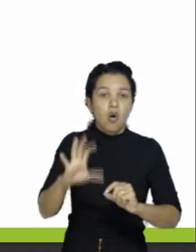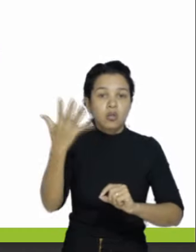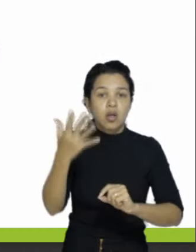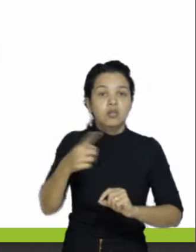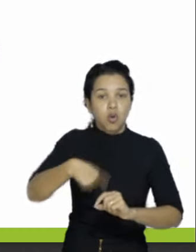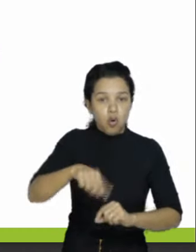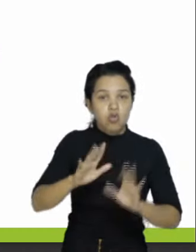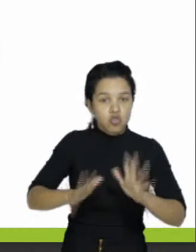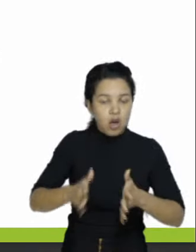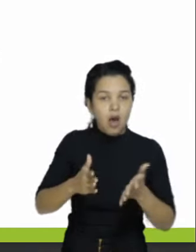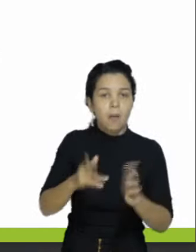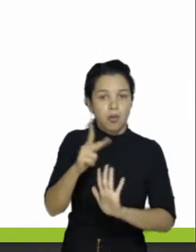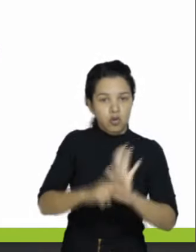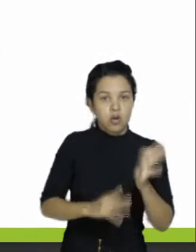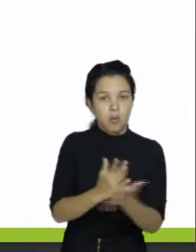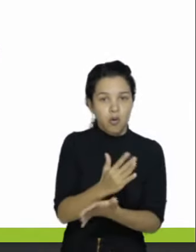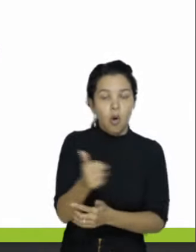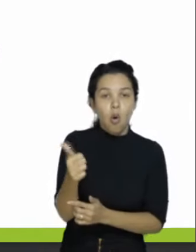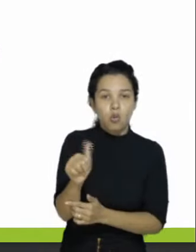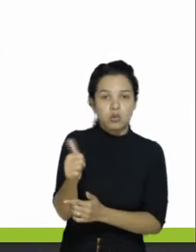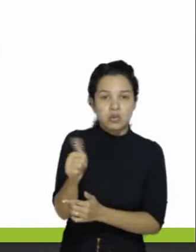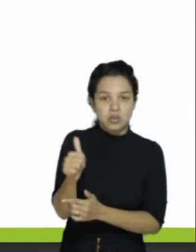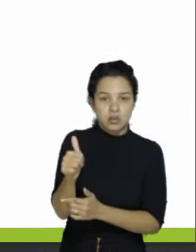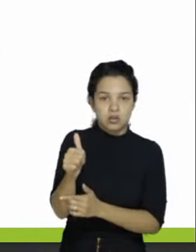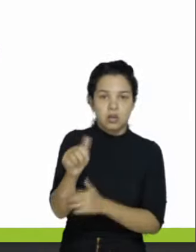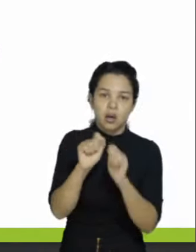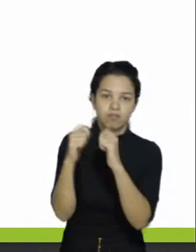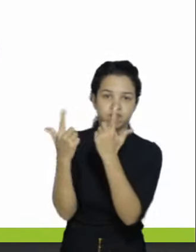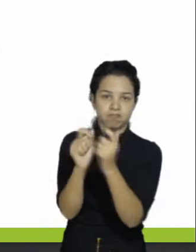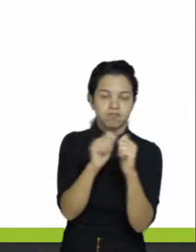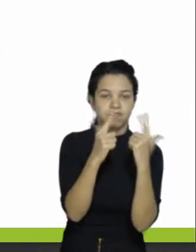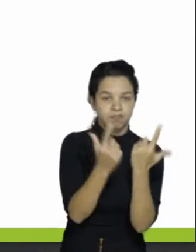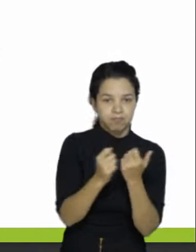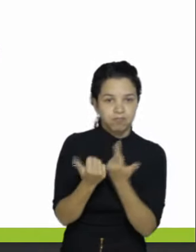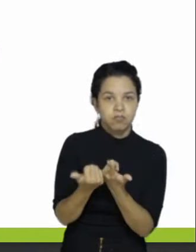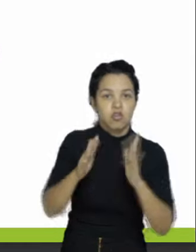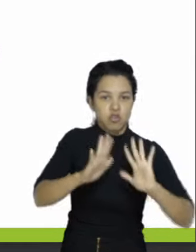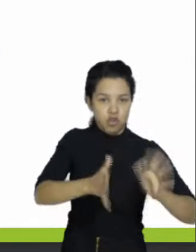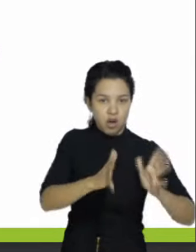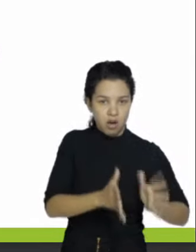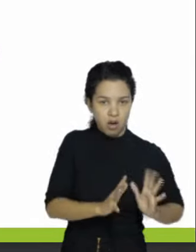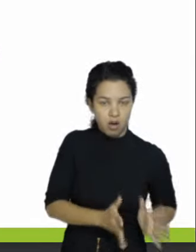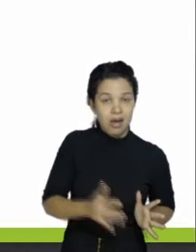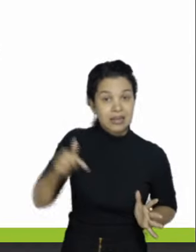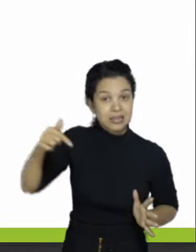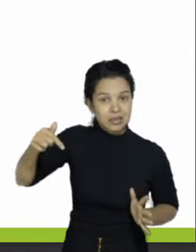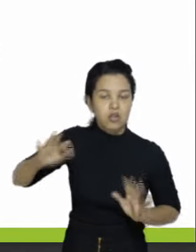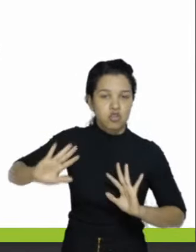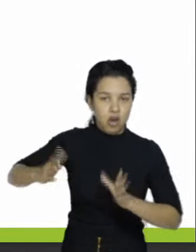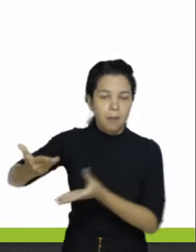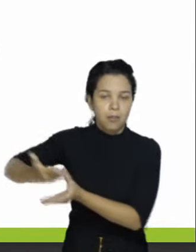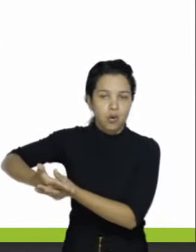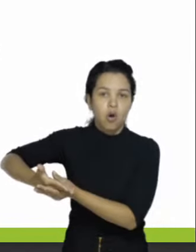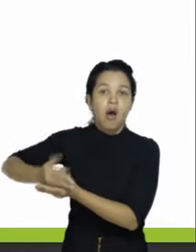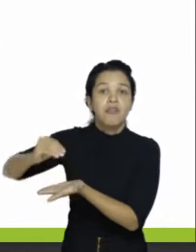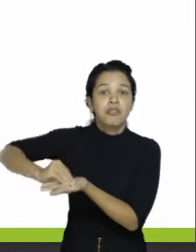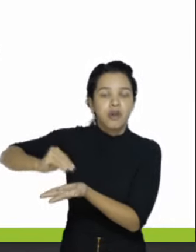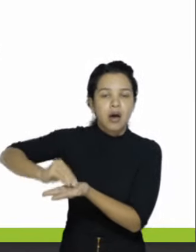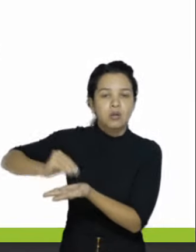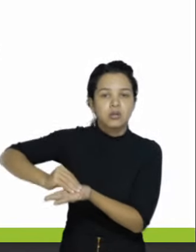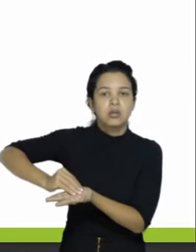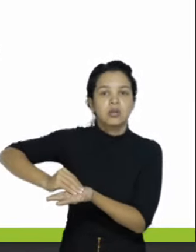aprovado em 11 Assembleia Legislativa do Brasil 7 já estão protocolados ali faltam ainda Rio Grande